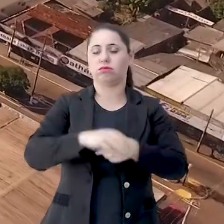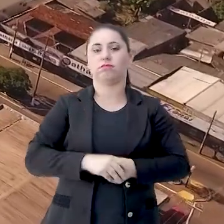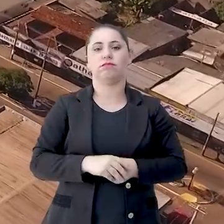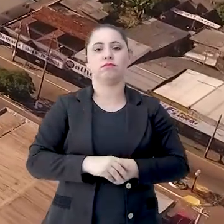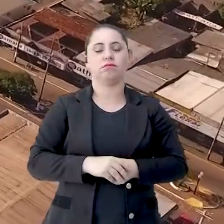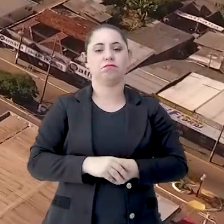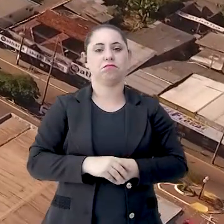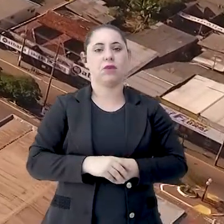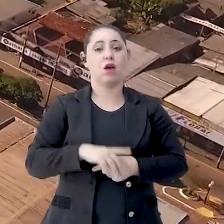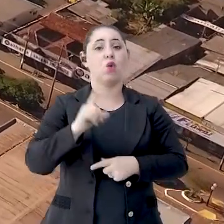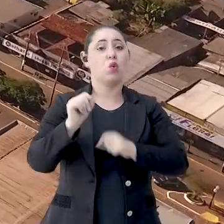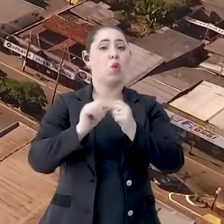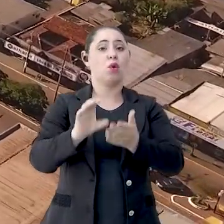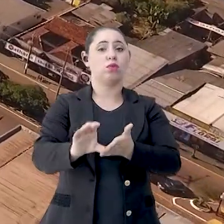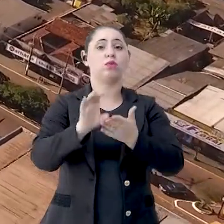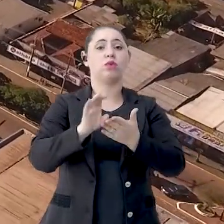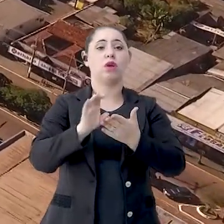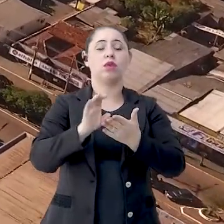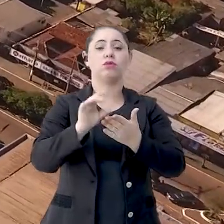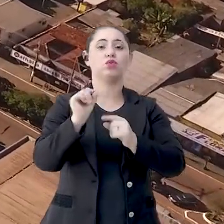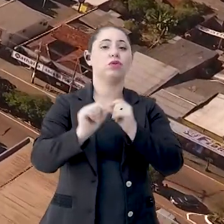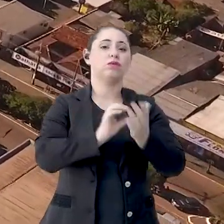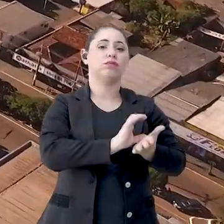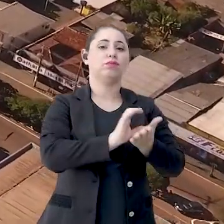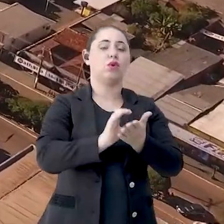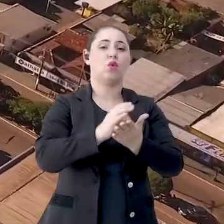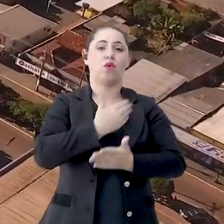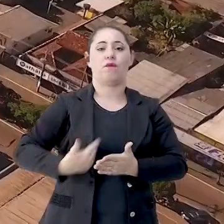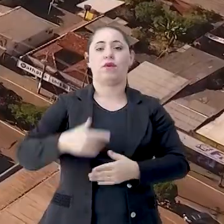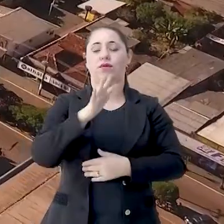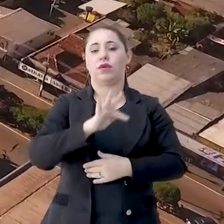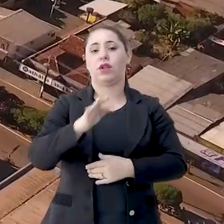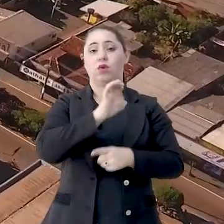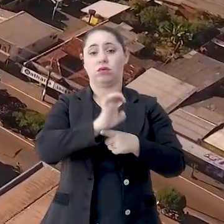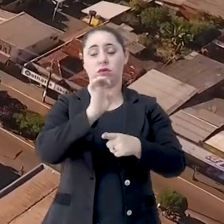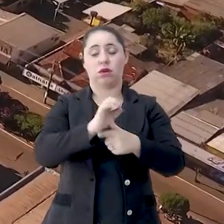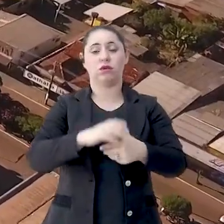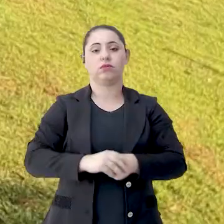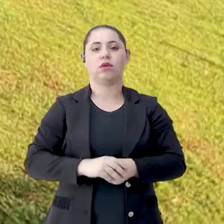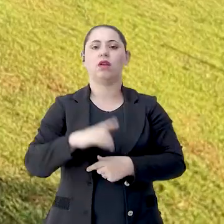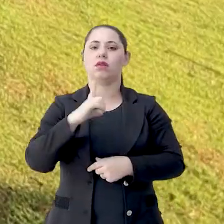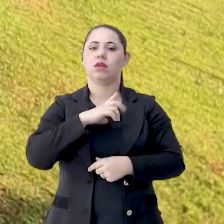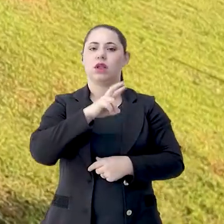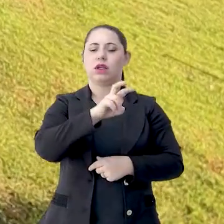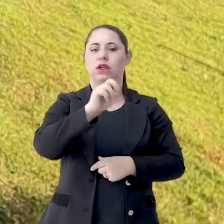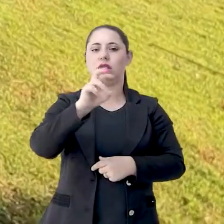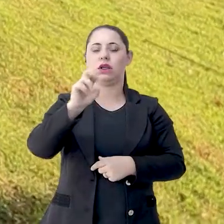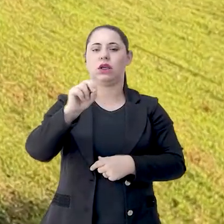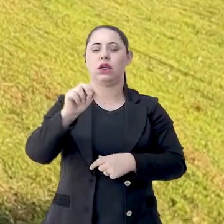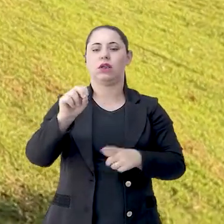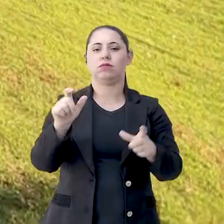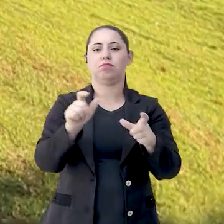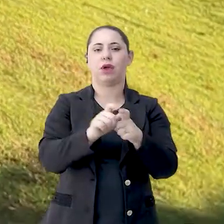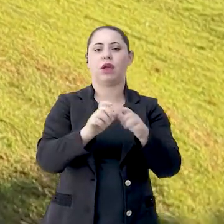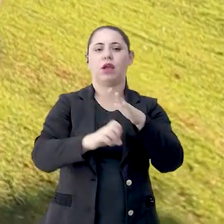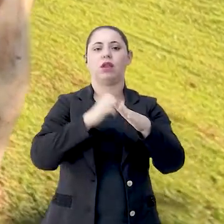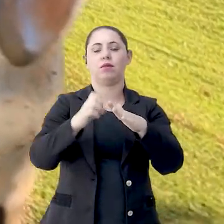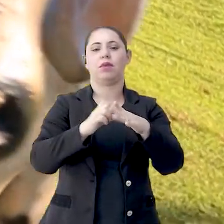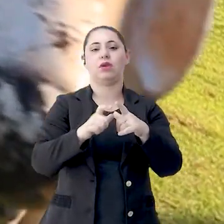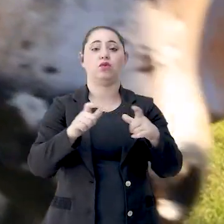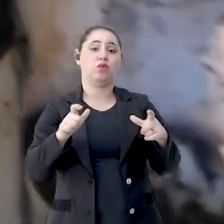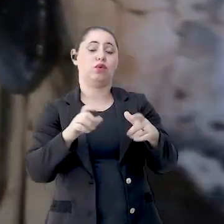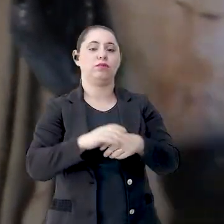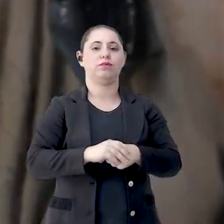pela União e pelo Estado. Possui 500 pequenas e médias empresas. A agricultura e a pecuária são as áreas